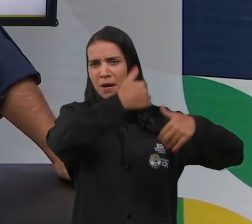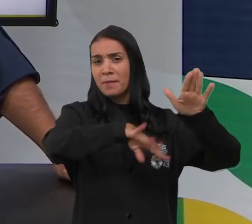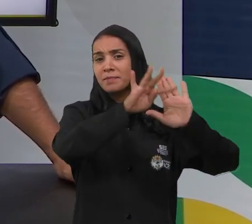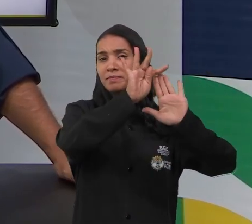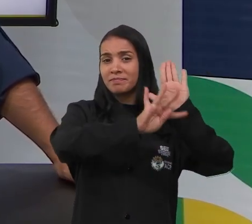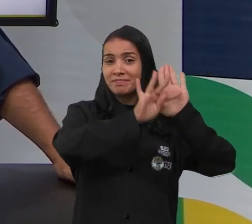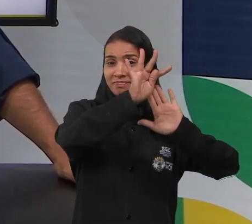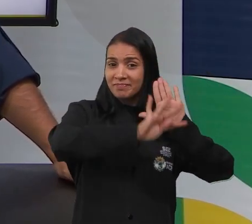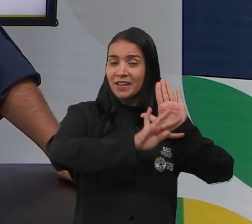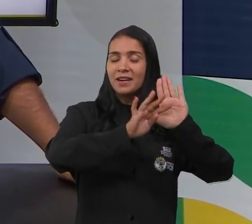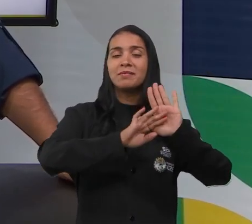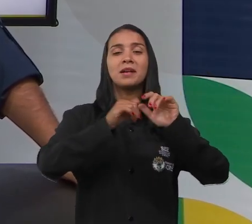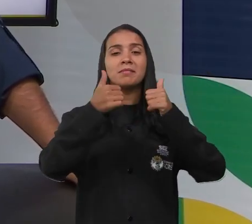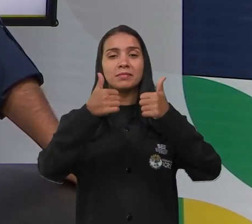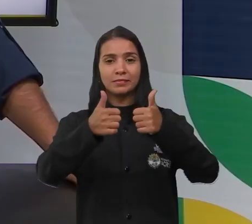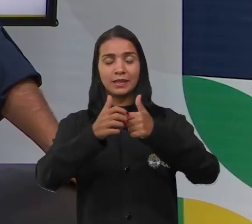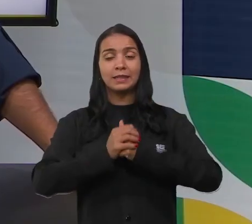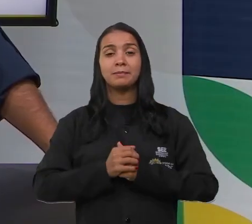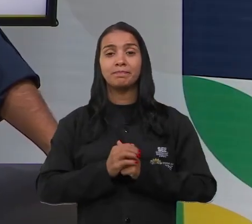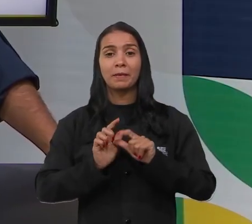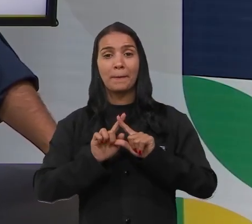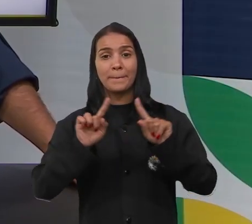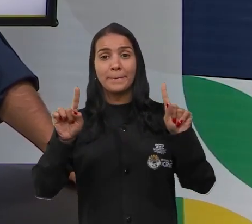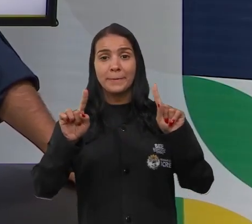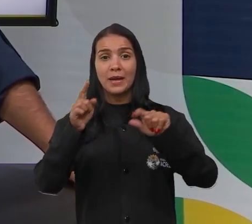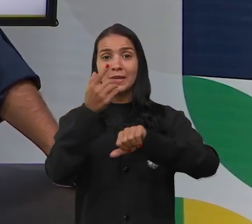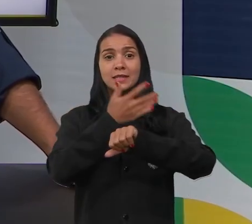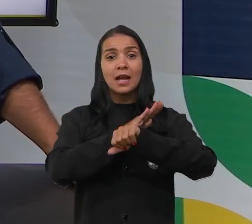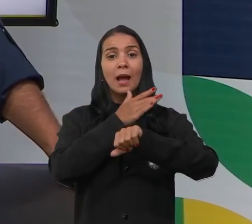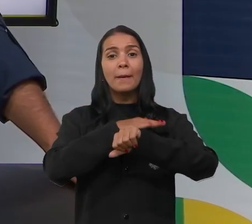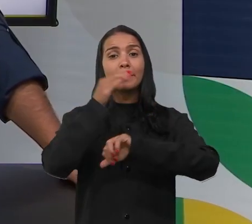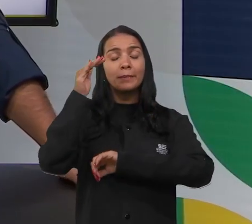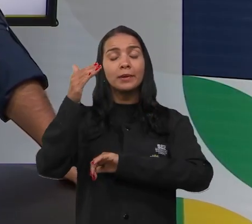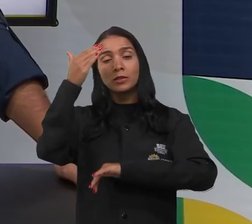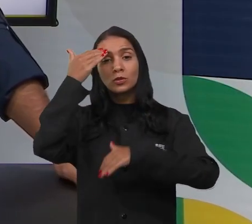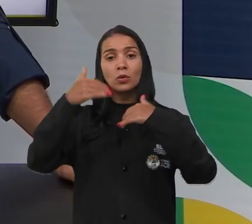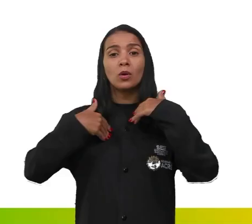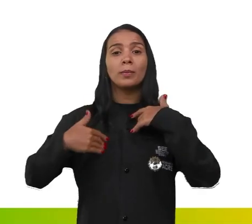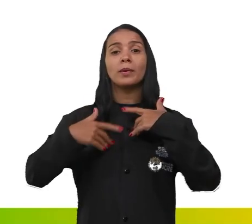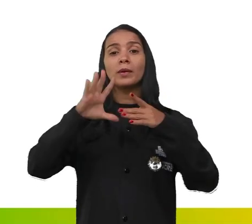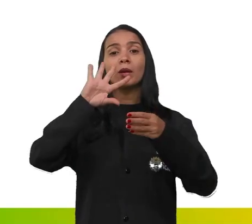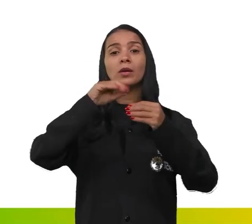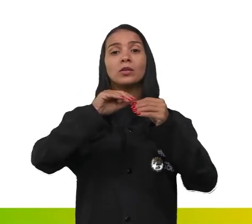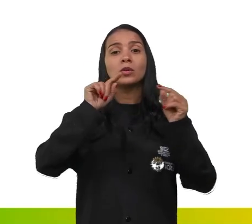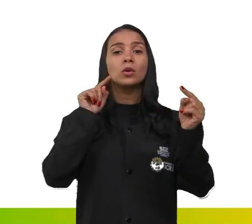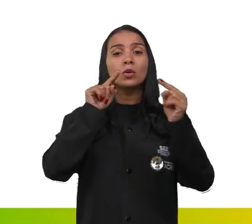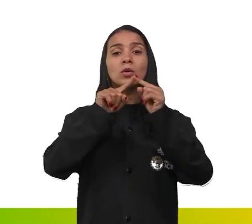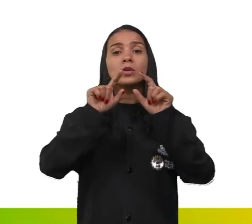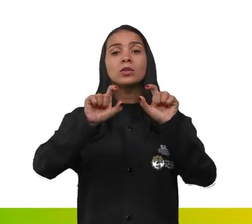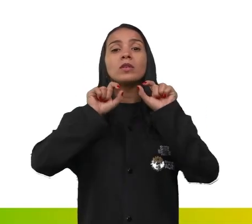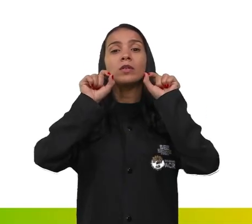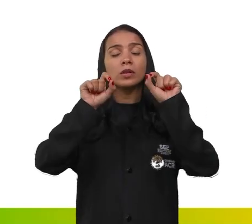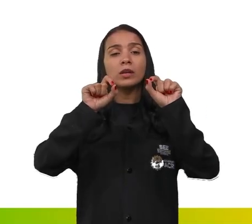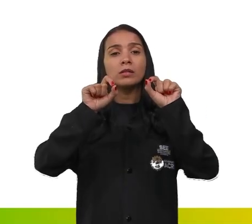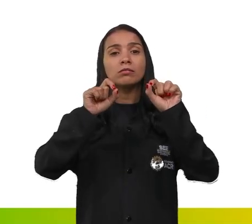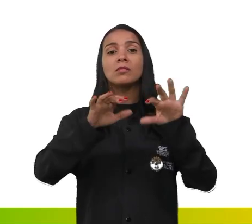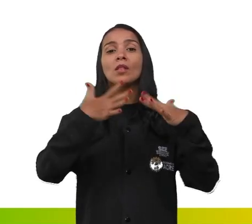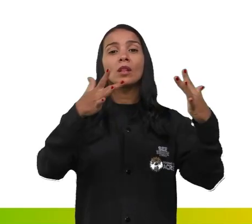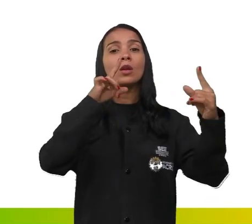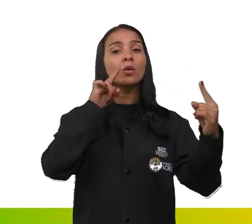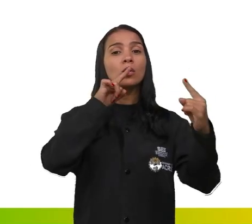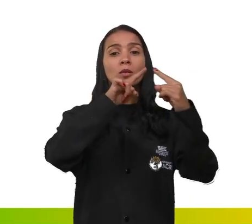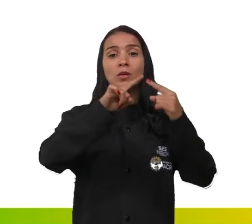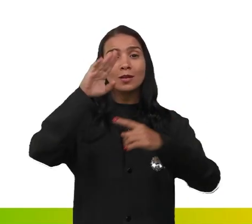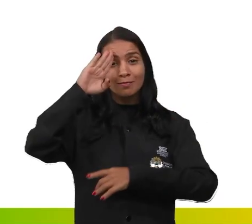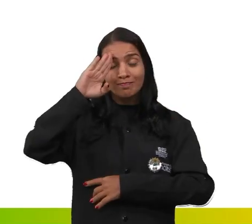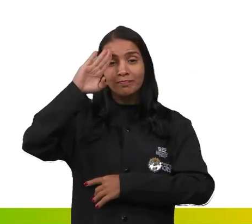direitos à saúde, não sei o quê, a prática corporal como instrumento, mas aqui em resumo só quer saber, qual a função primordial